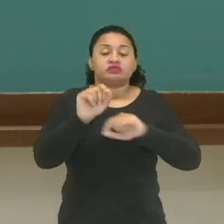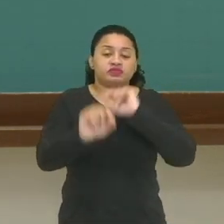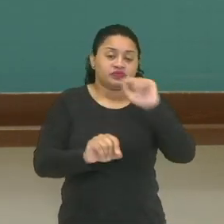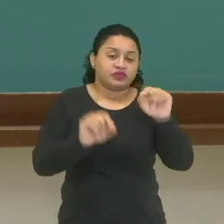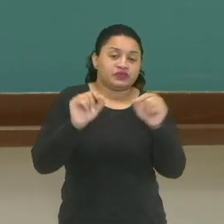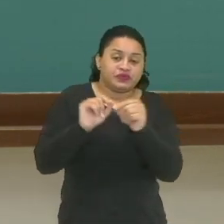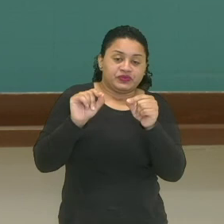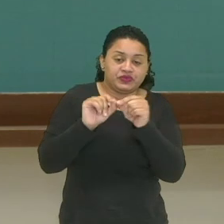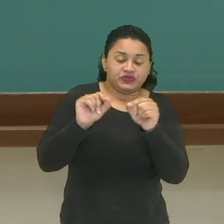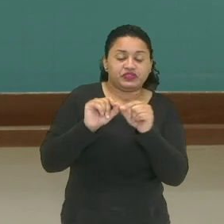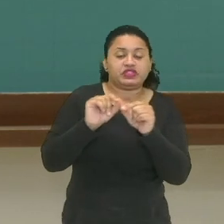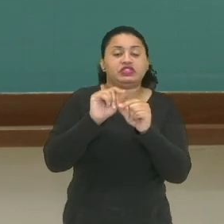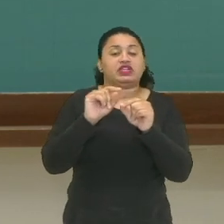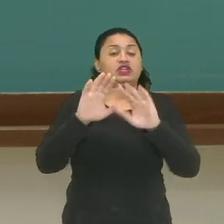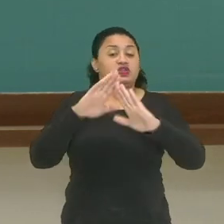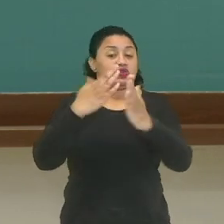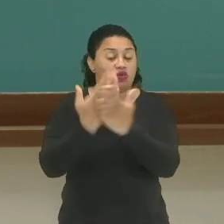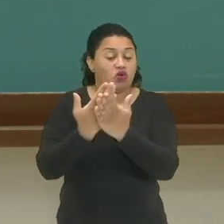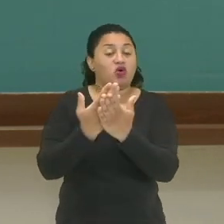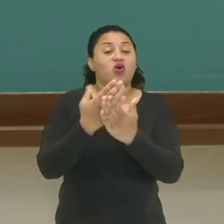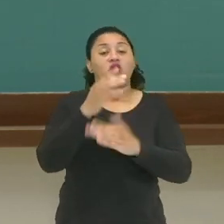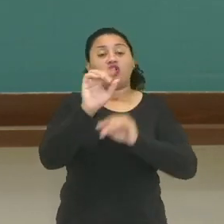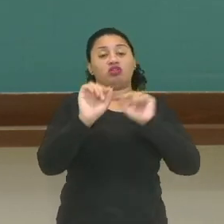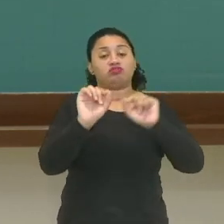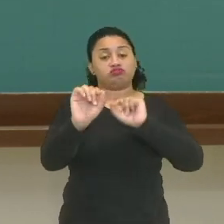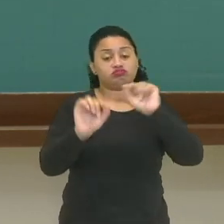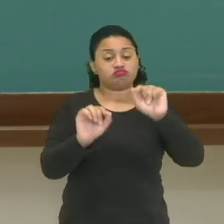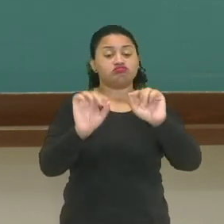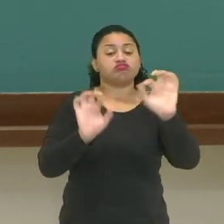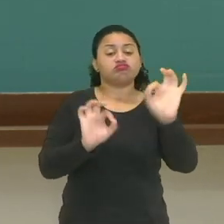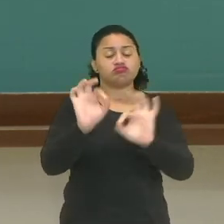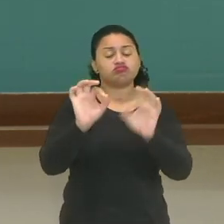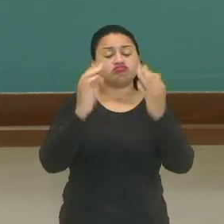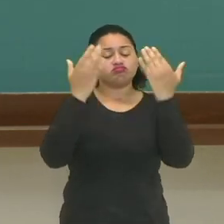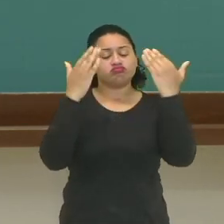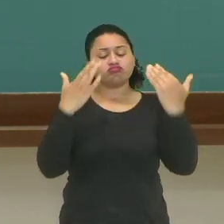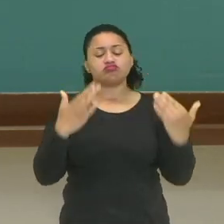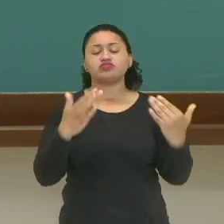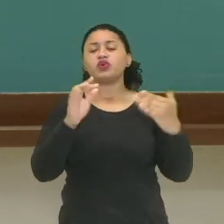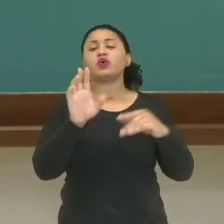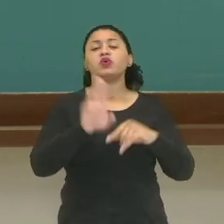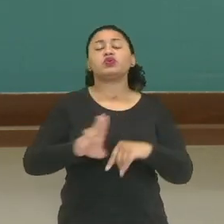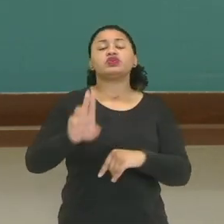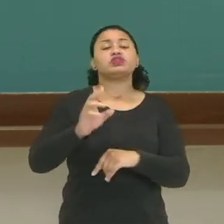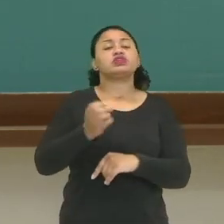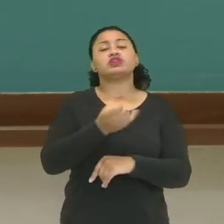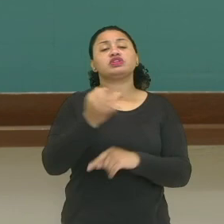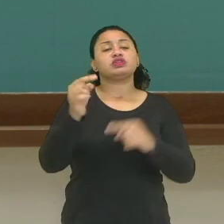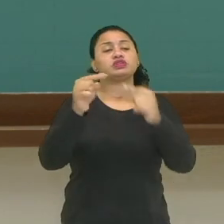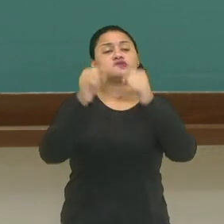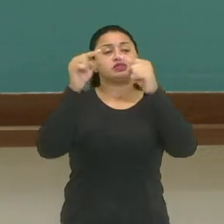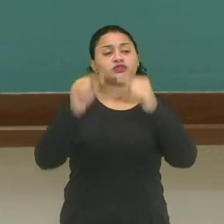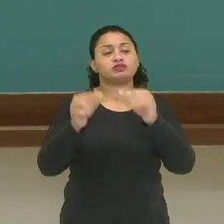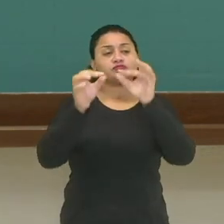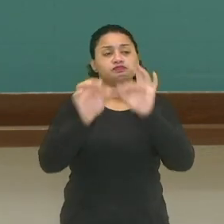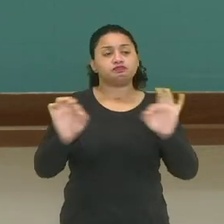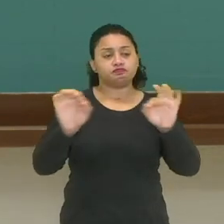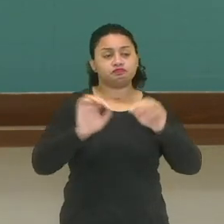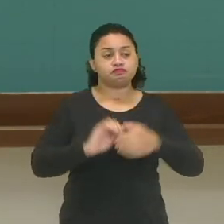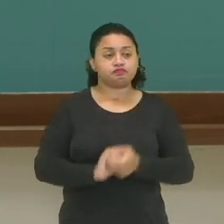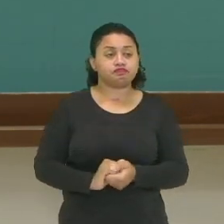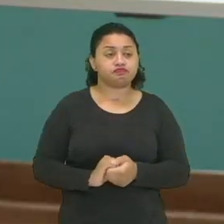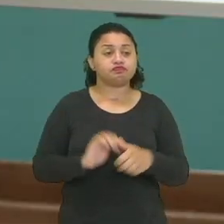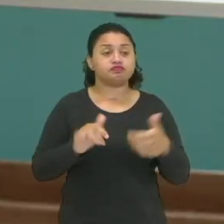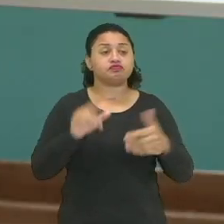aí na nossa escola, fazendo essas análises aí, usando combinação simples. Então, o